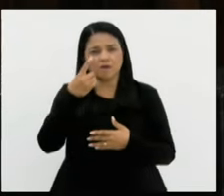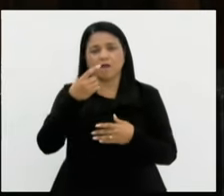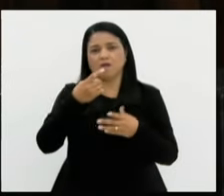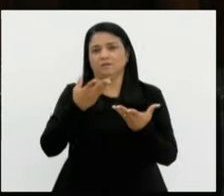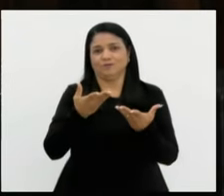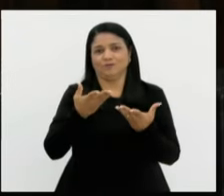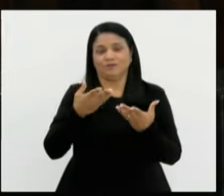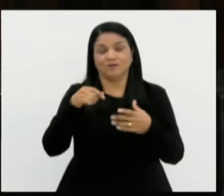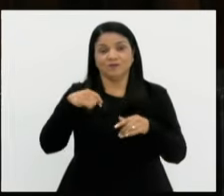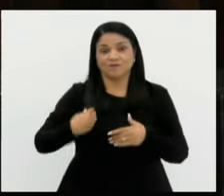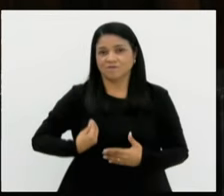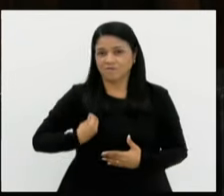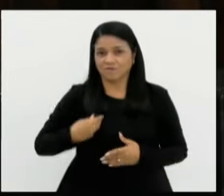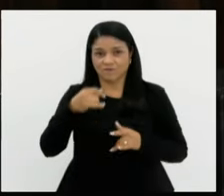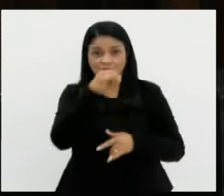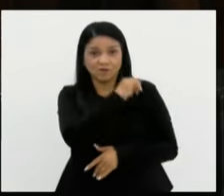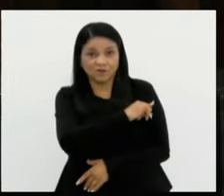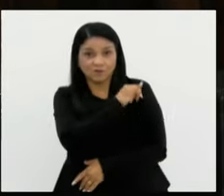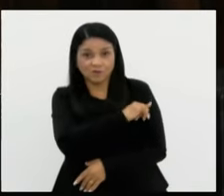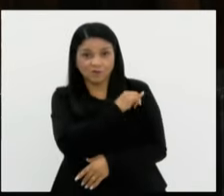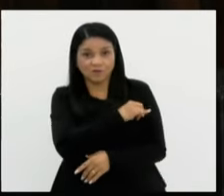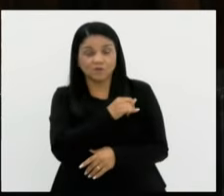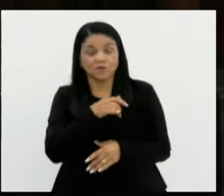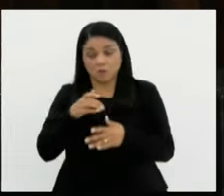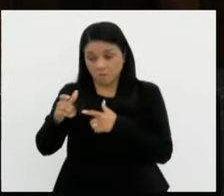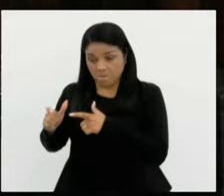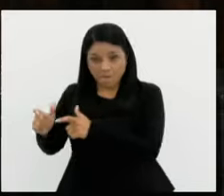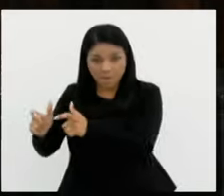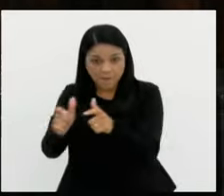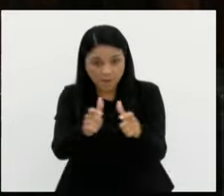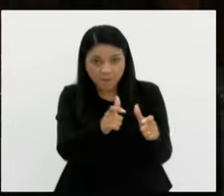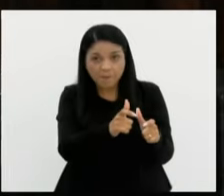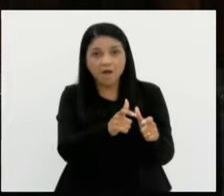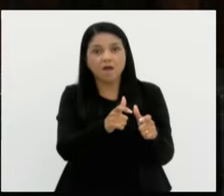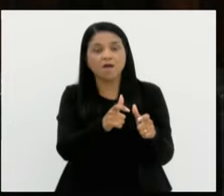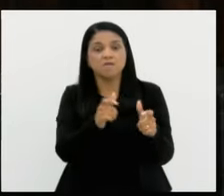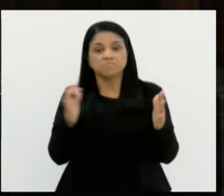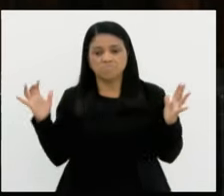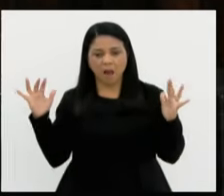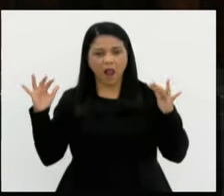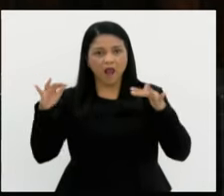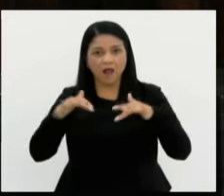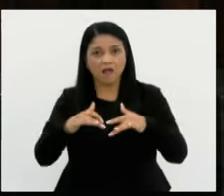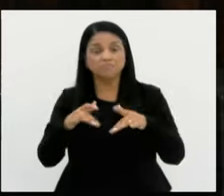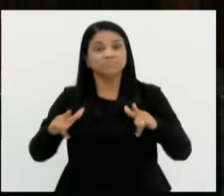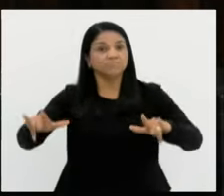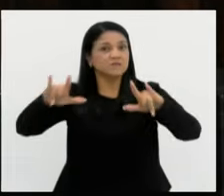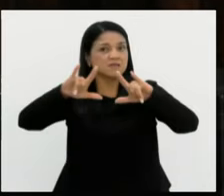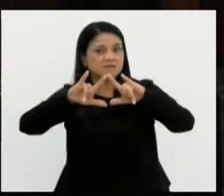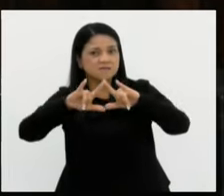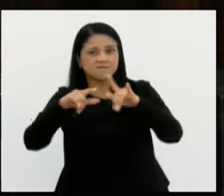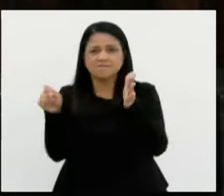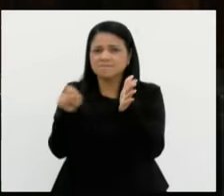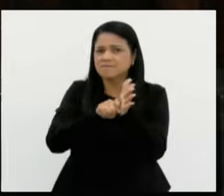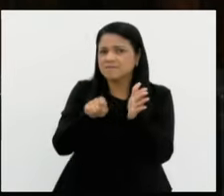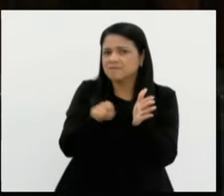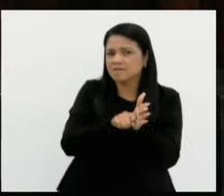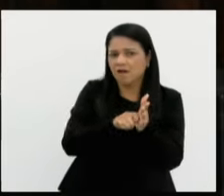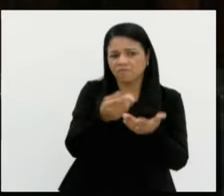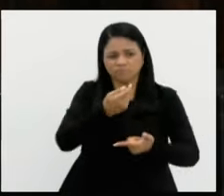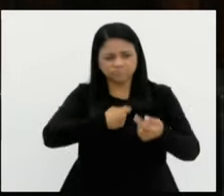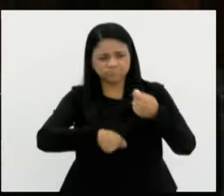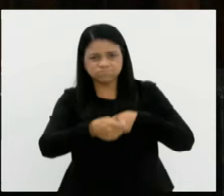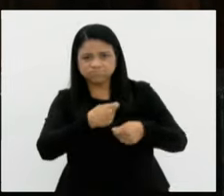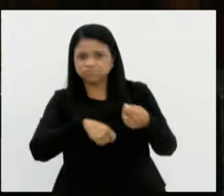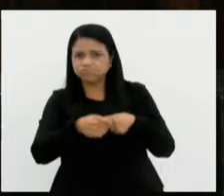um estado que tem boa parte do seu território conflagrado, dominado por facções criminosas, seja de milícia, de tráfico, porque hoje em dia é